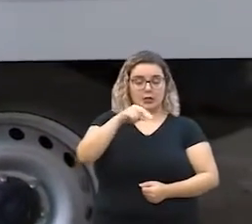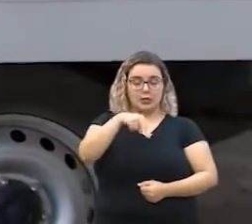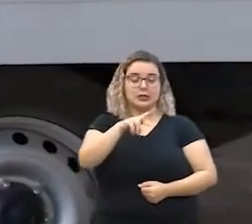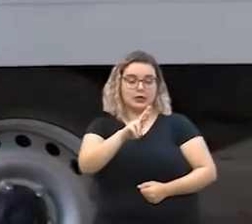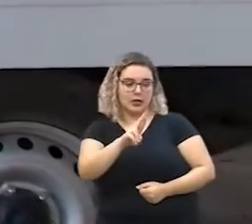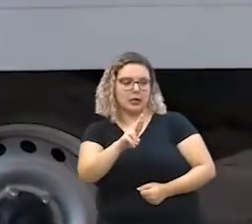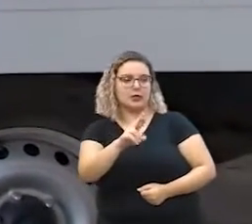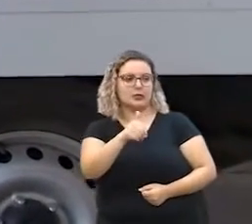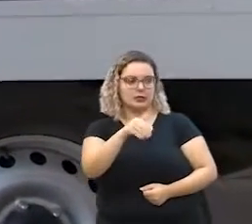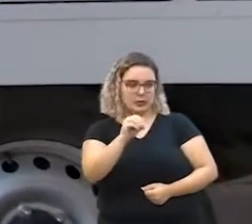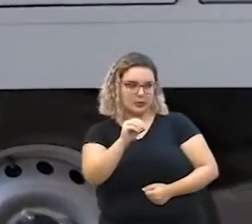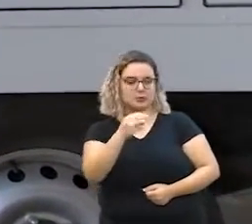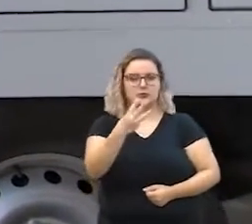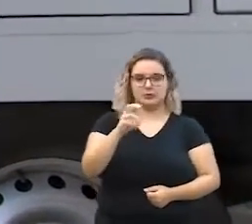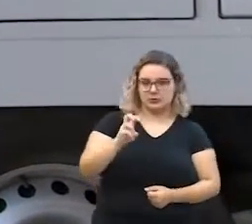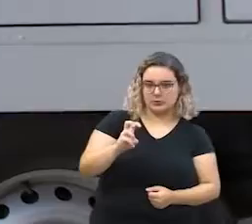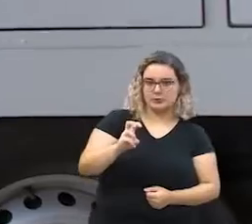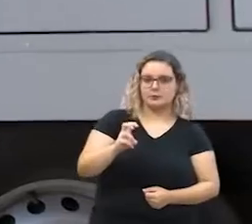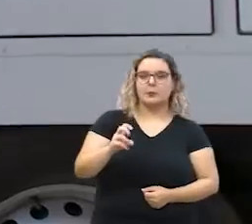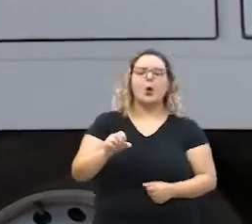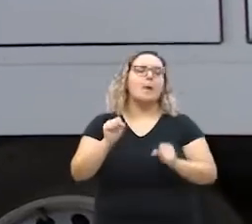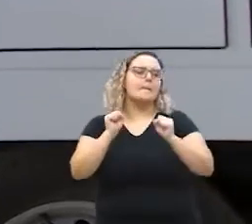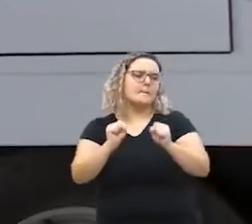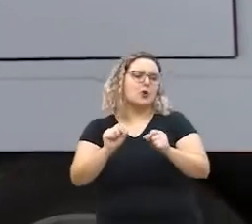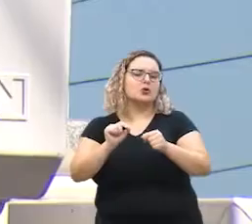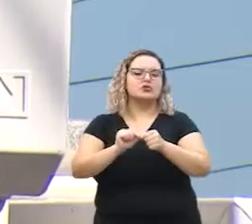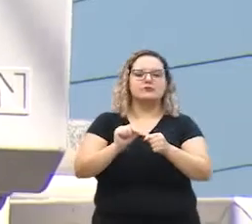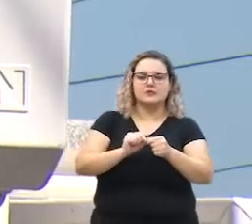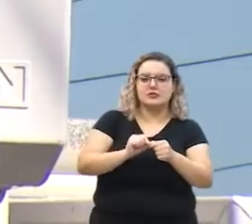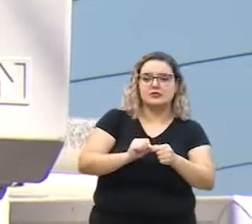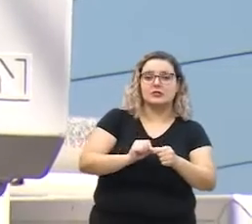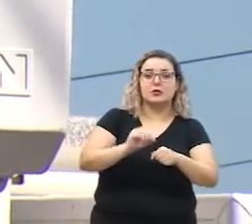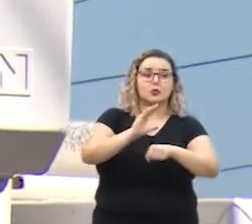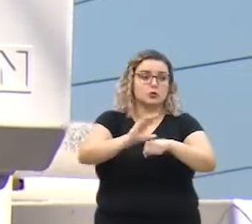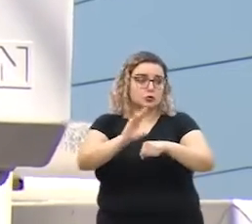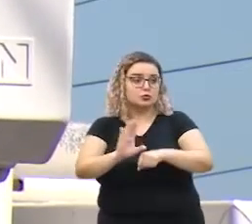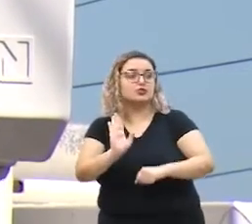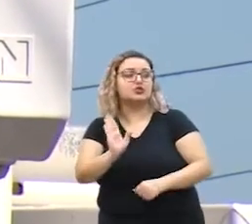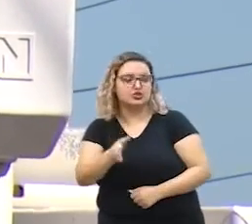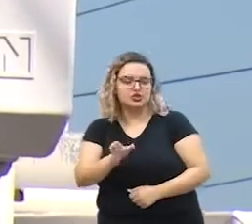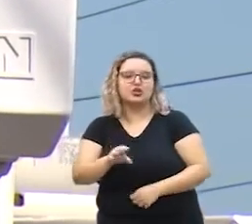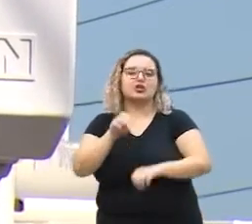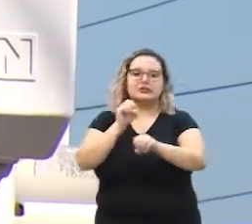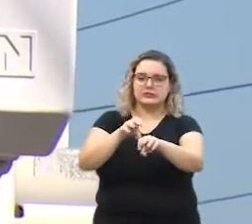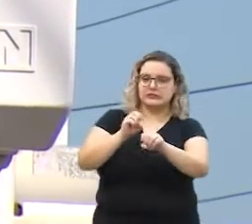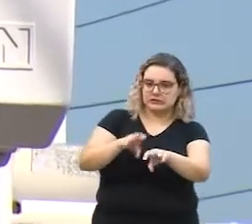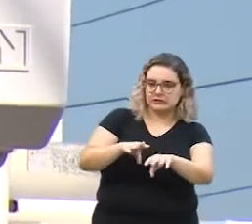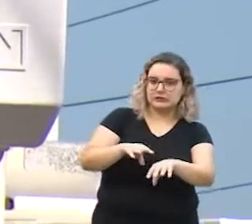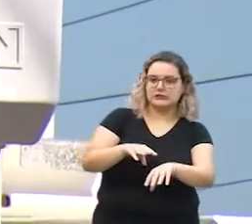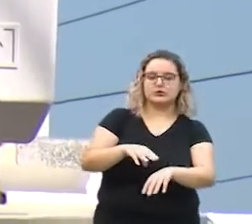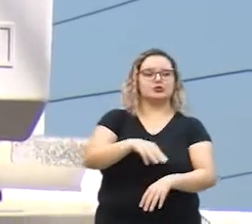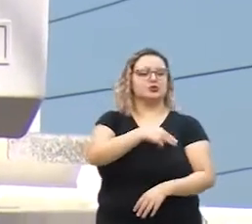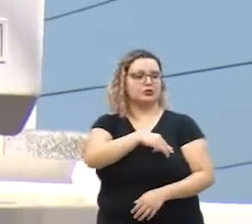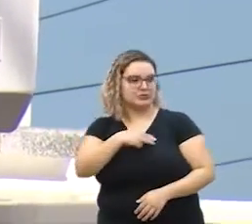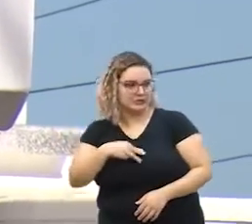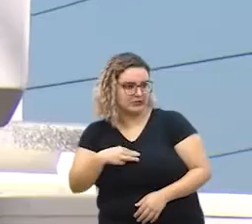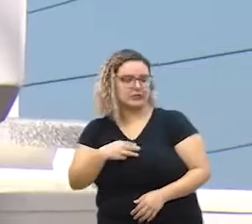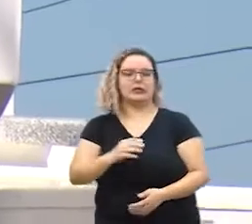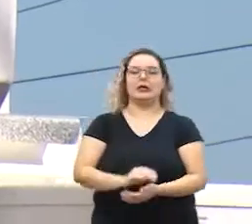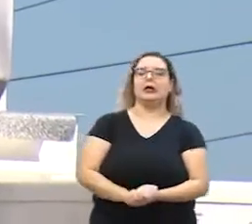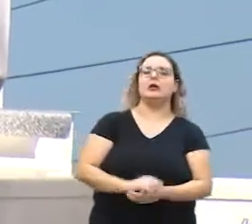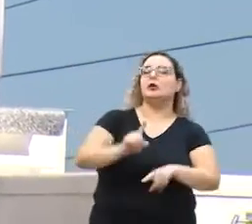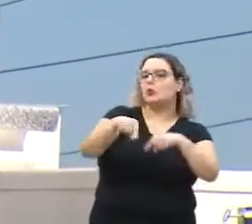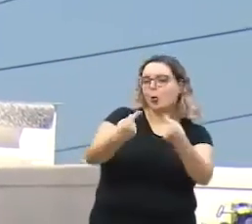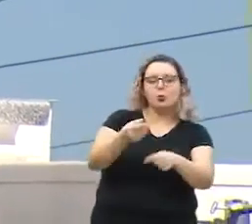no mercado, no Senai, algumas escolas que já aplicam e já ensinam esses cursos, e você